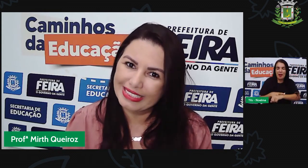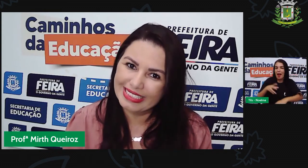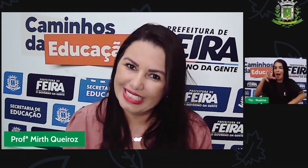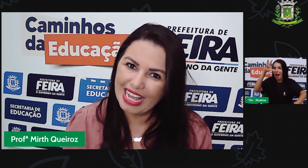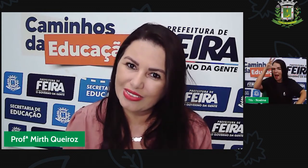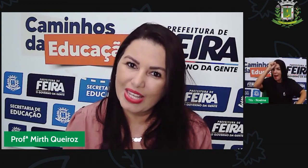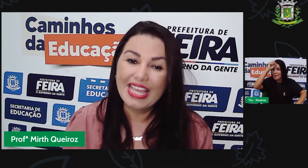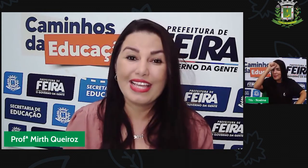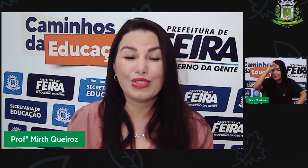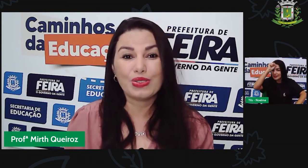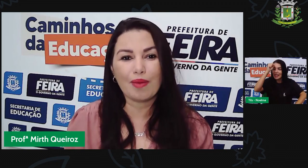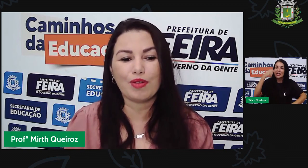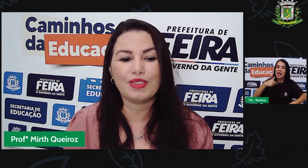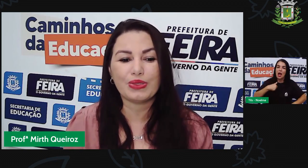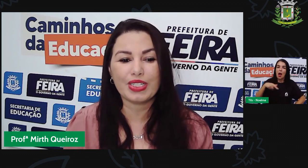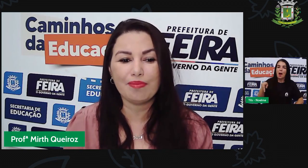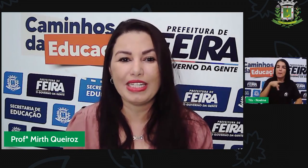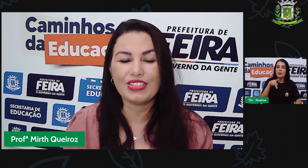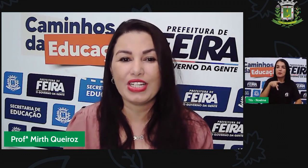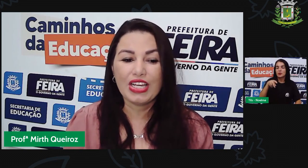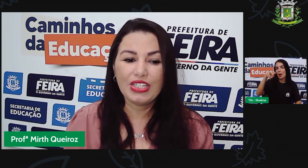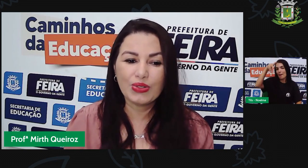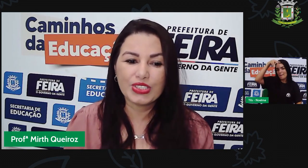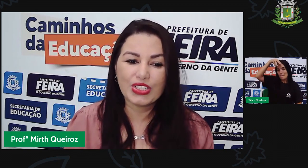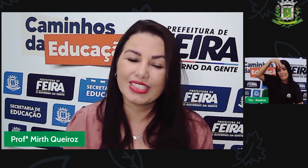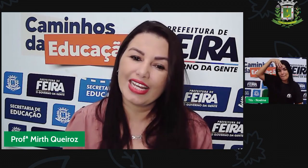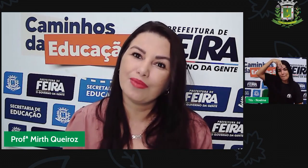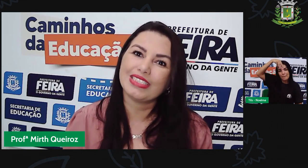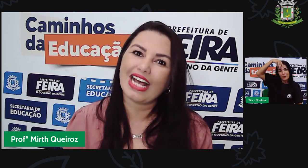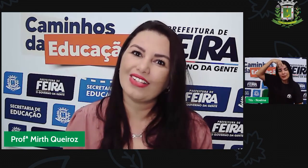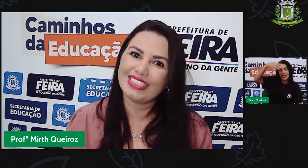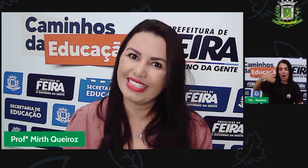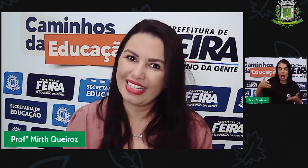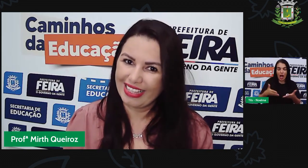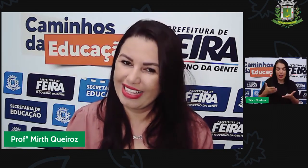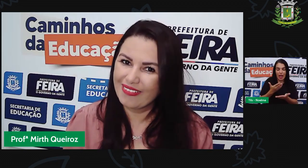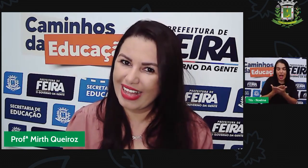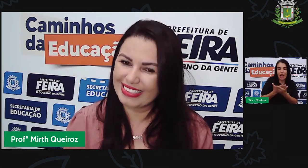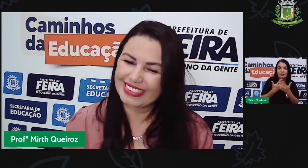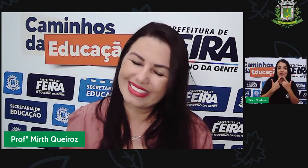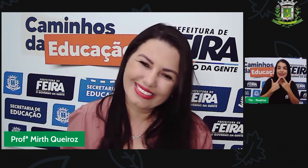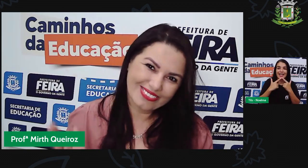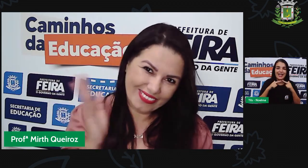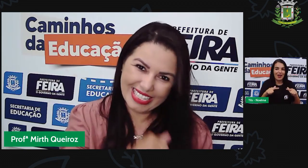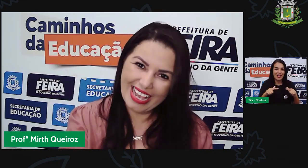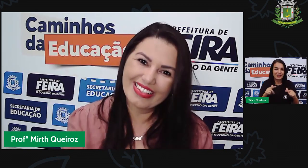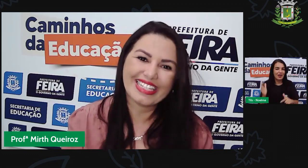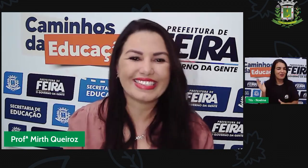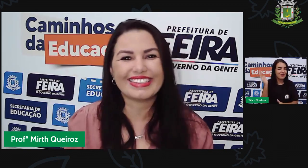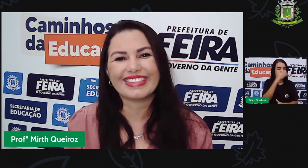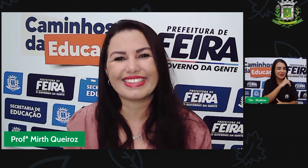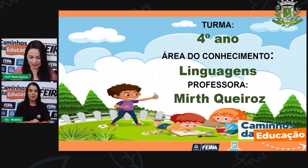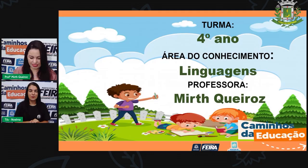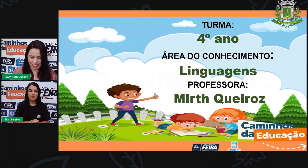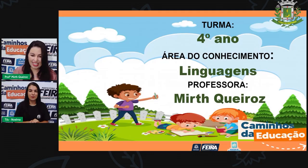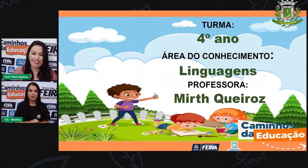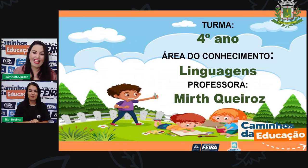aprendizado. Eu sou a professora Mirce e hoje nós teremos aula de linguagem. Vamos à aula?